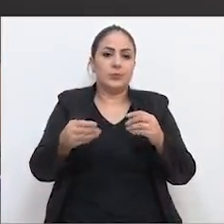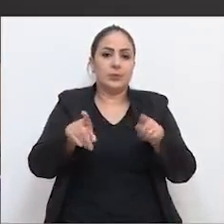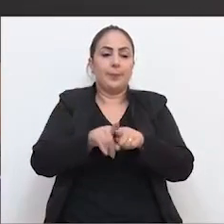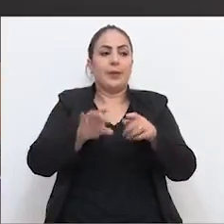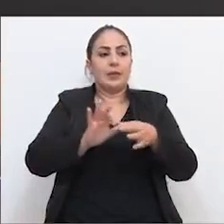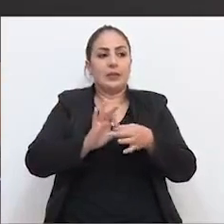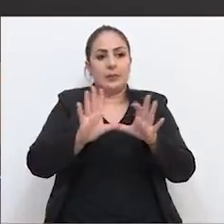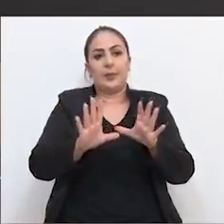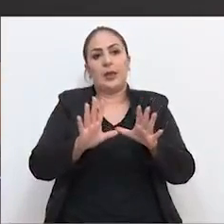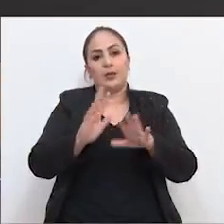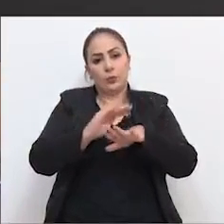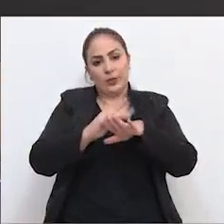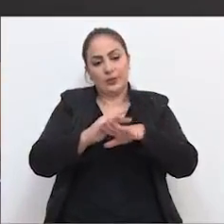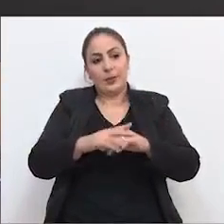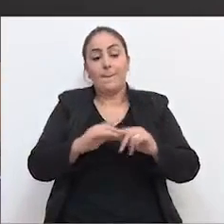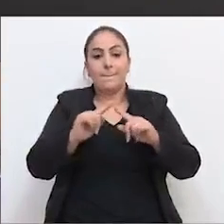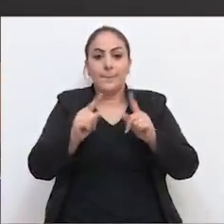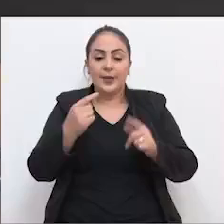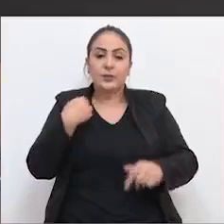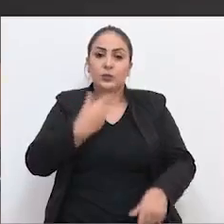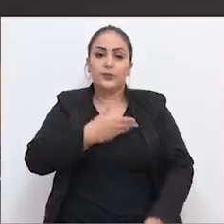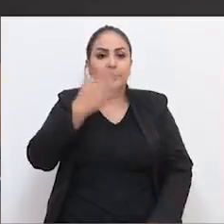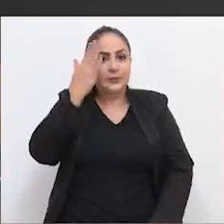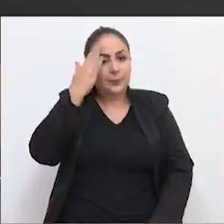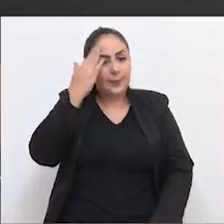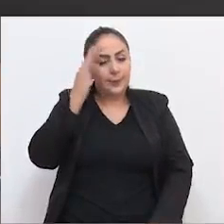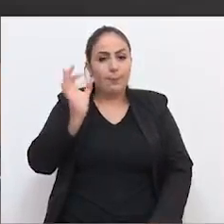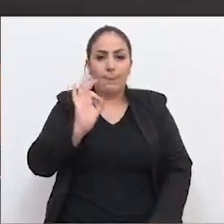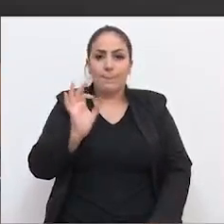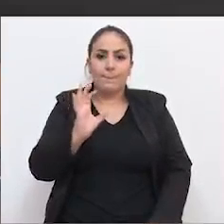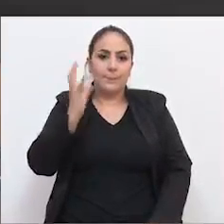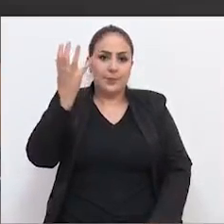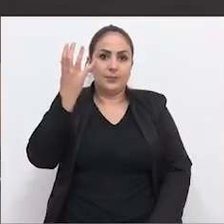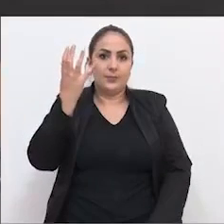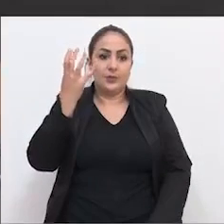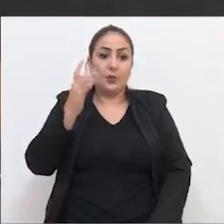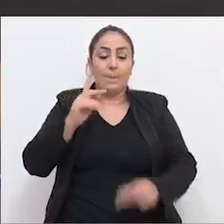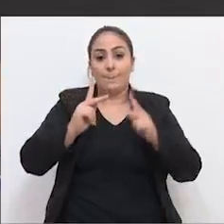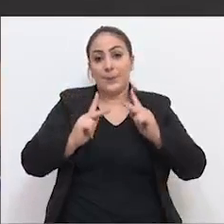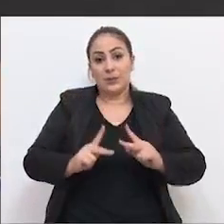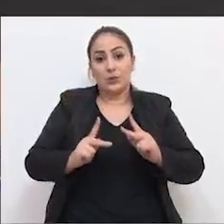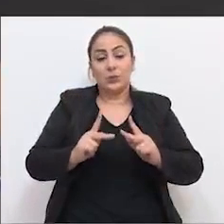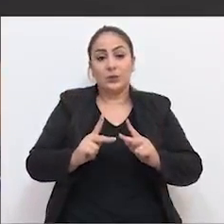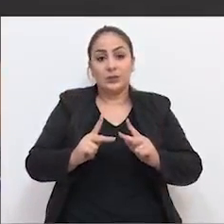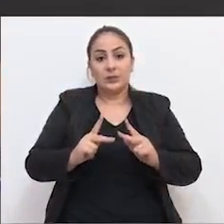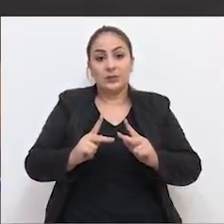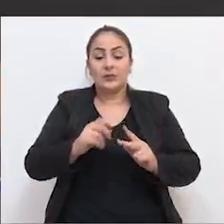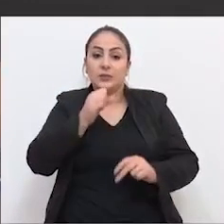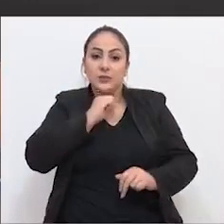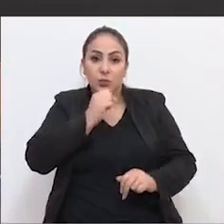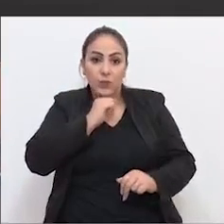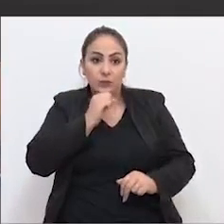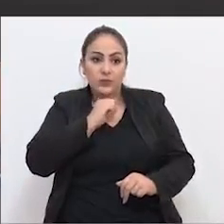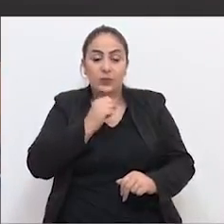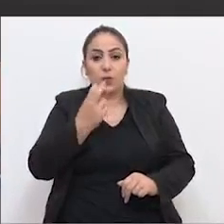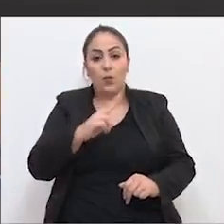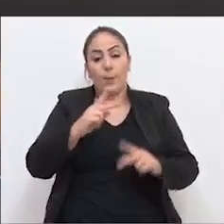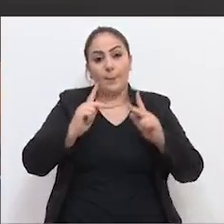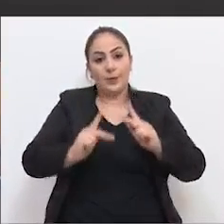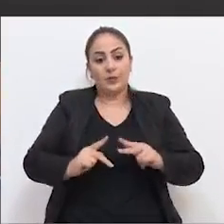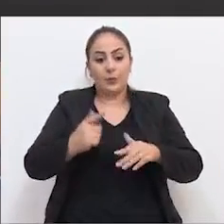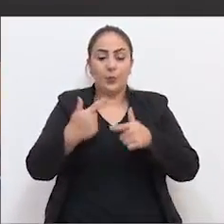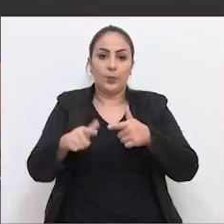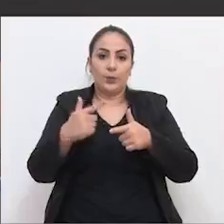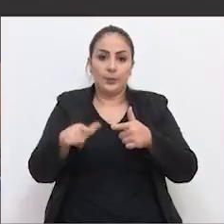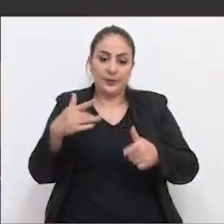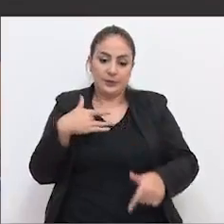curar e se liberar da doença. Mas nós sabemos que isso não acontece com pessoas idosas e com